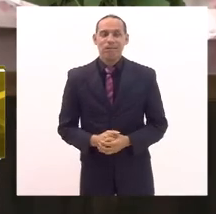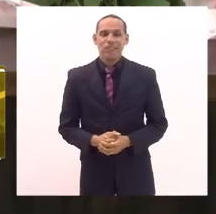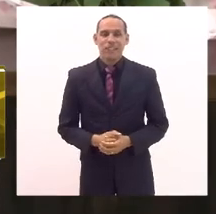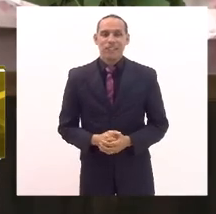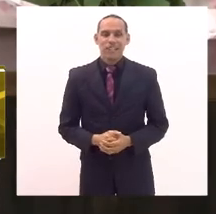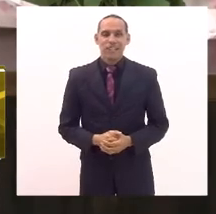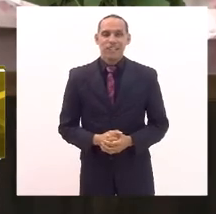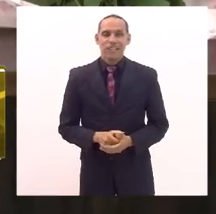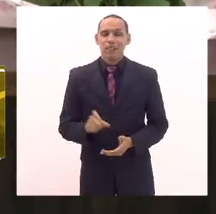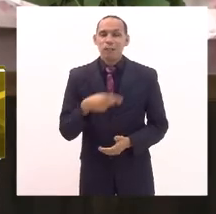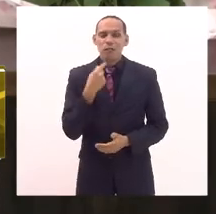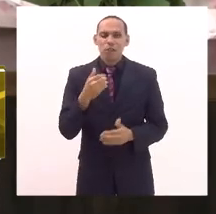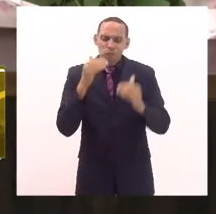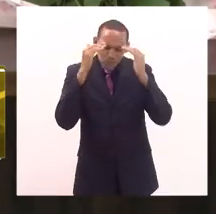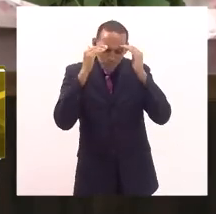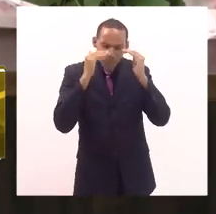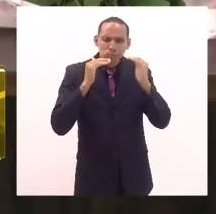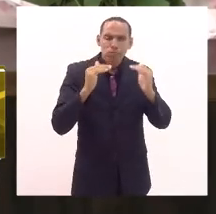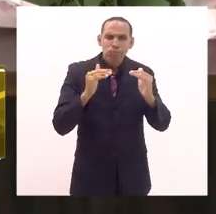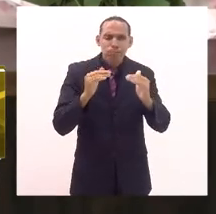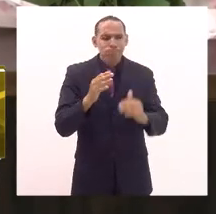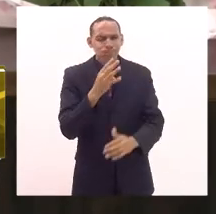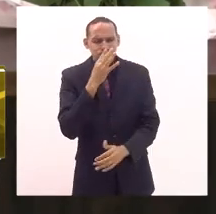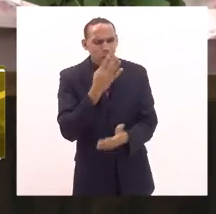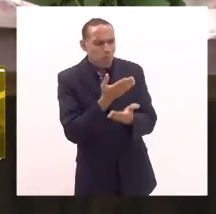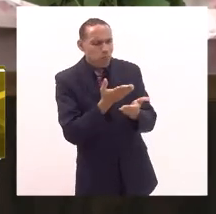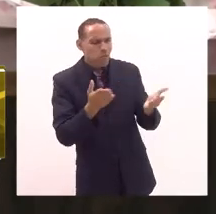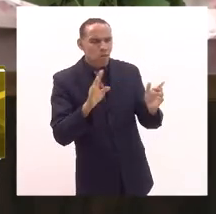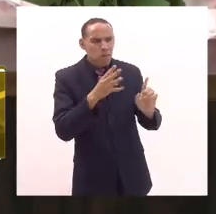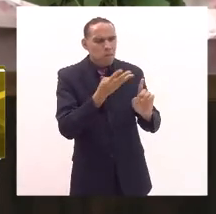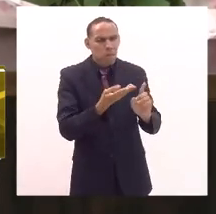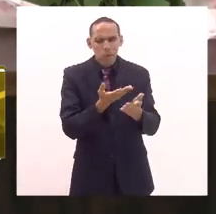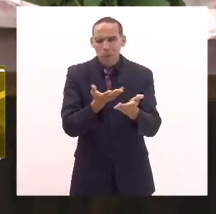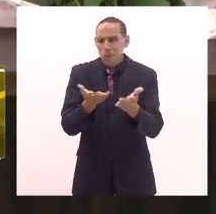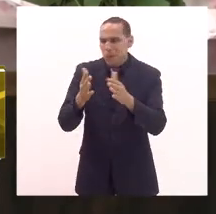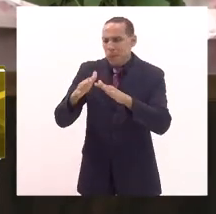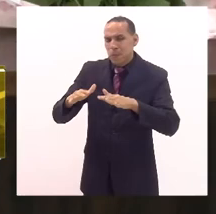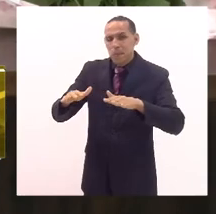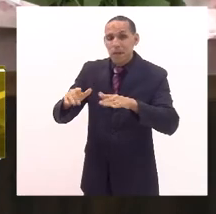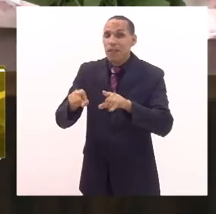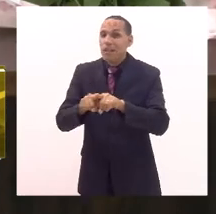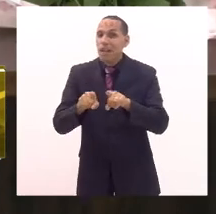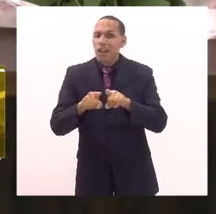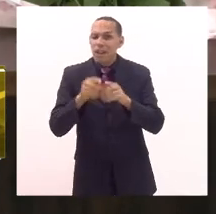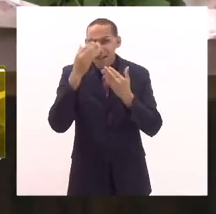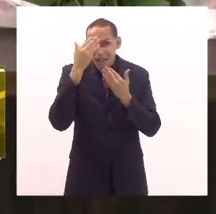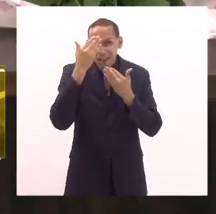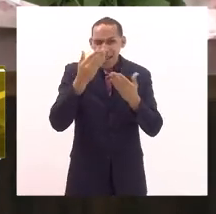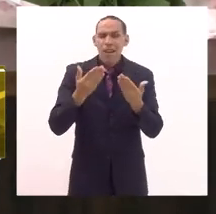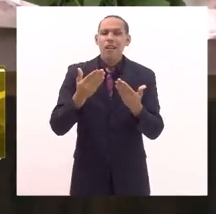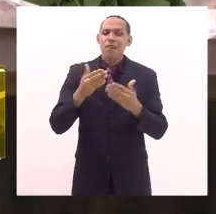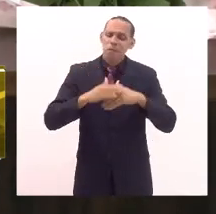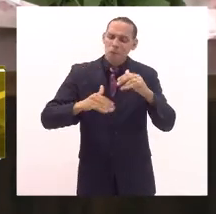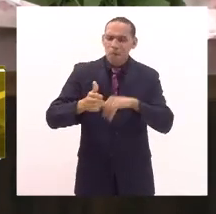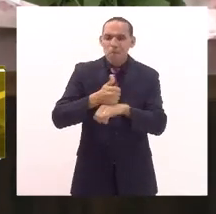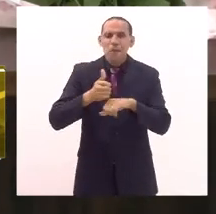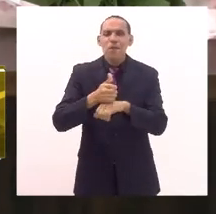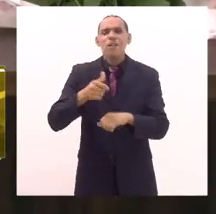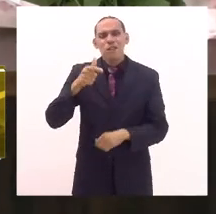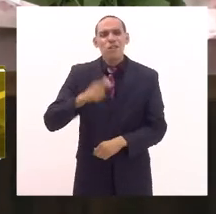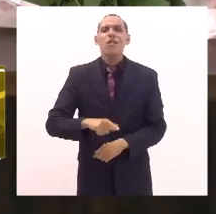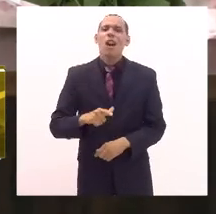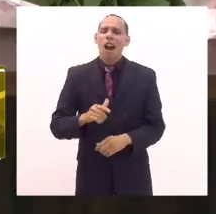O nosso respeito e admiração aos homenageados da noite. Também não posso deixar de agradecer os profissionais mais uma vez aqui,